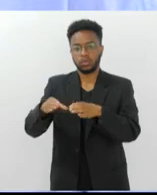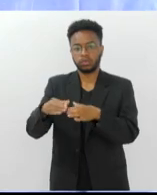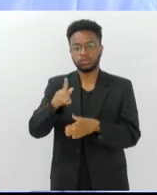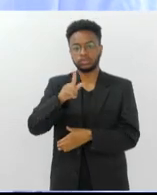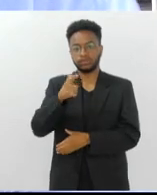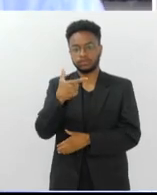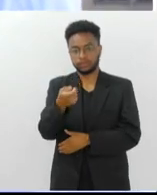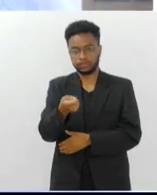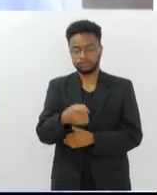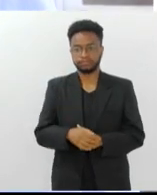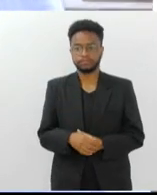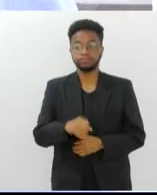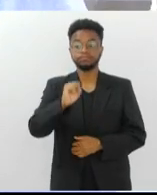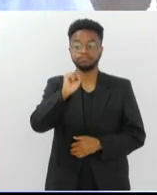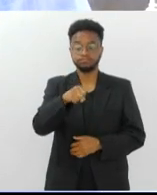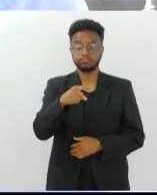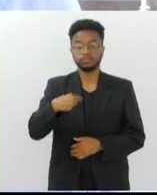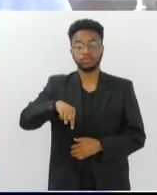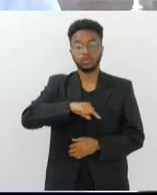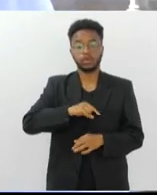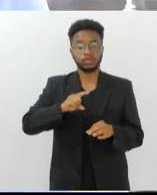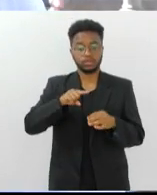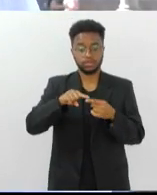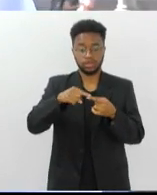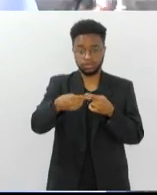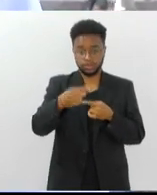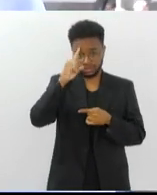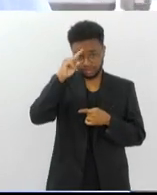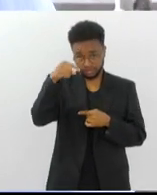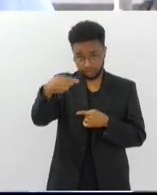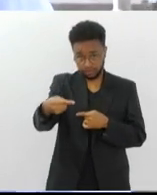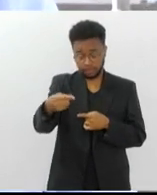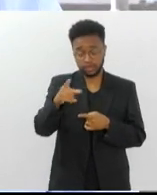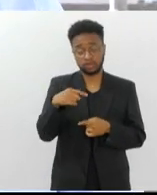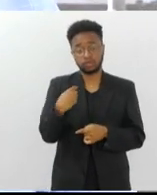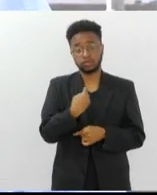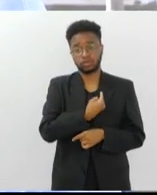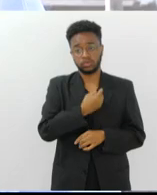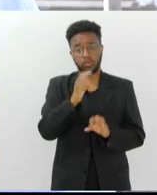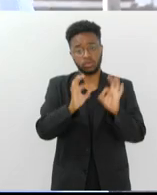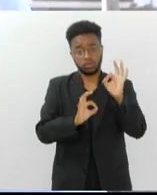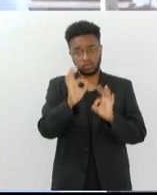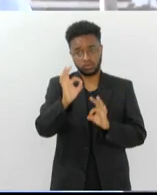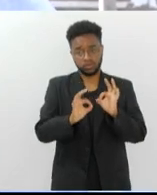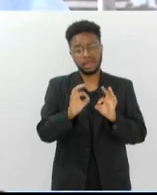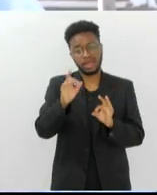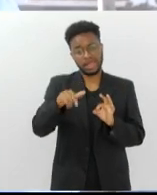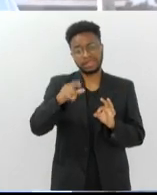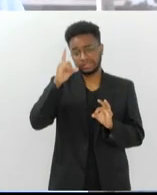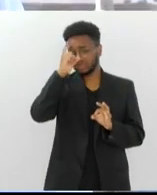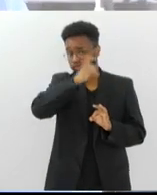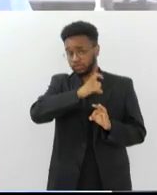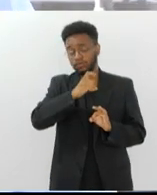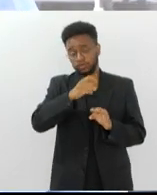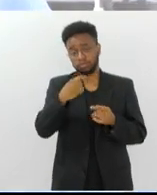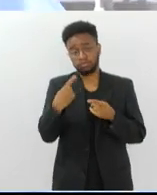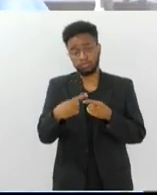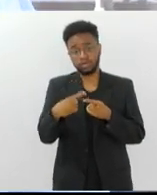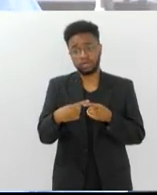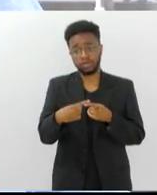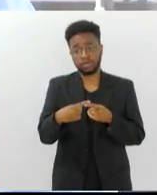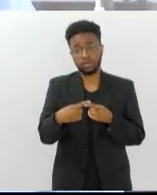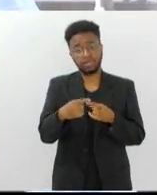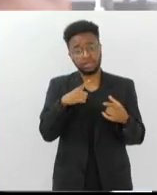Nós, assim que for finalizado, nós pretendemos já na semana que vem, e vai ser uma questão um pouco trabalhosa, porque, como eu te disse, embora